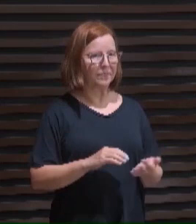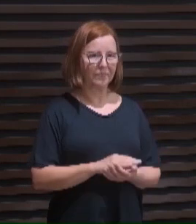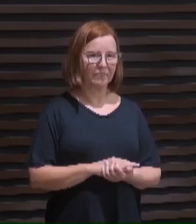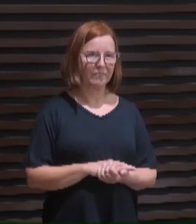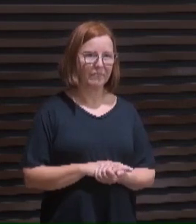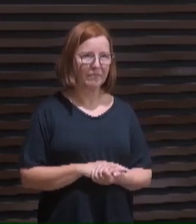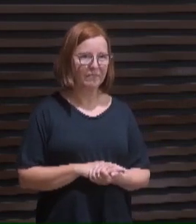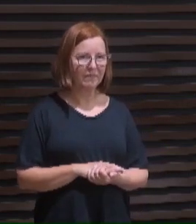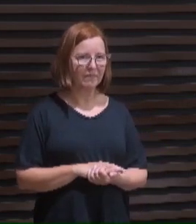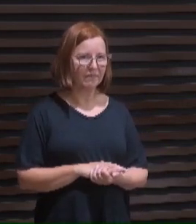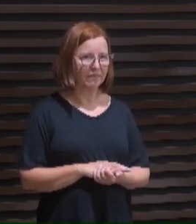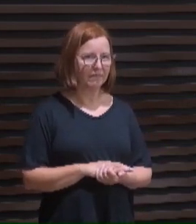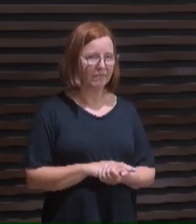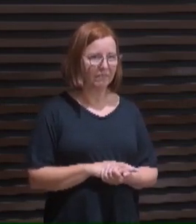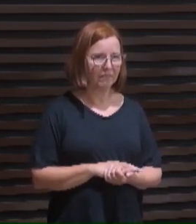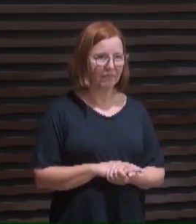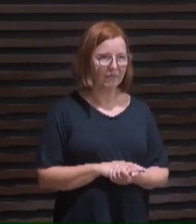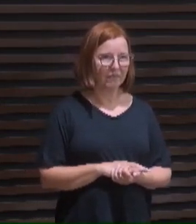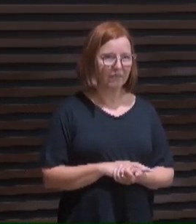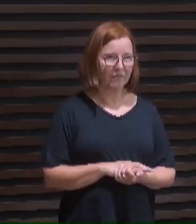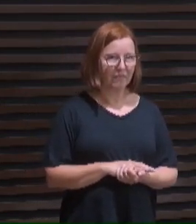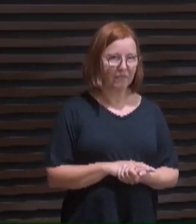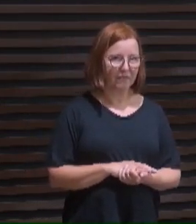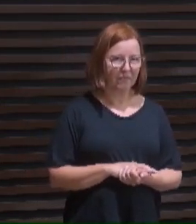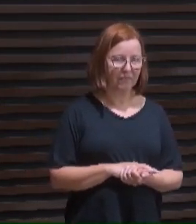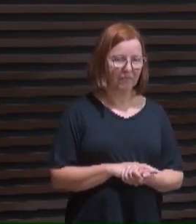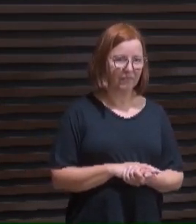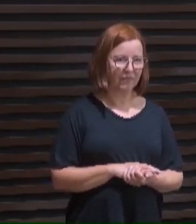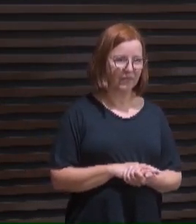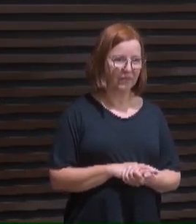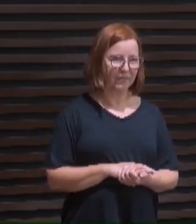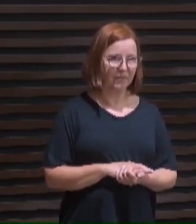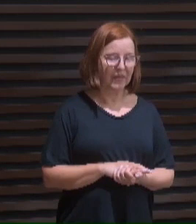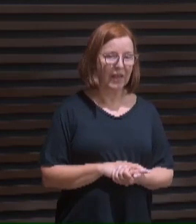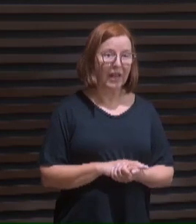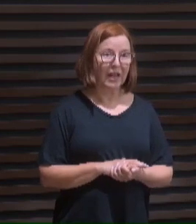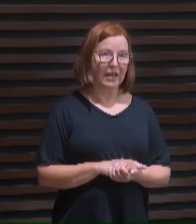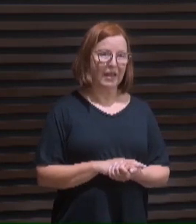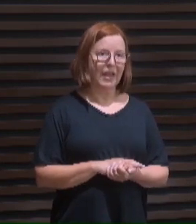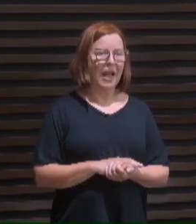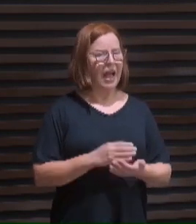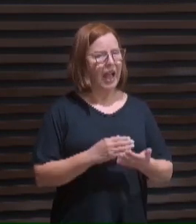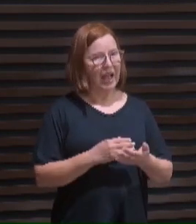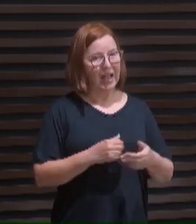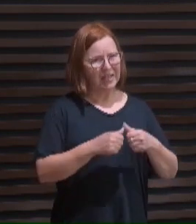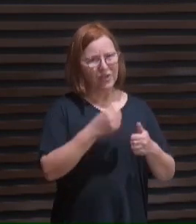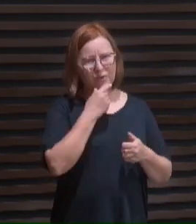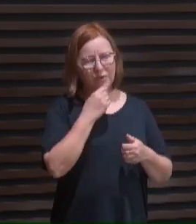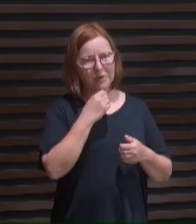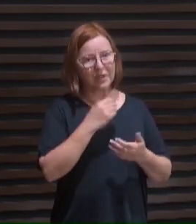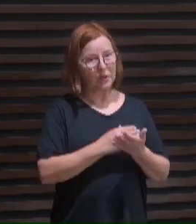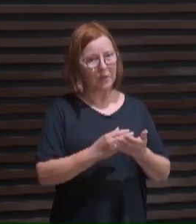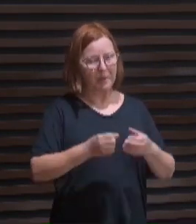vamos dizer, afinação para tentarmos entender o que aconteceu com a ciência.